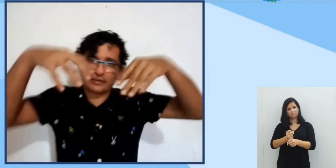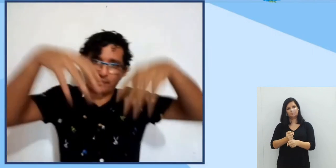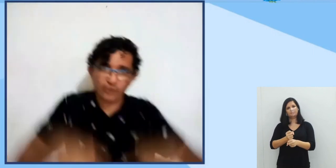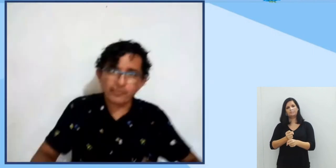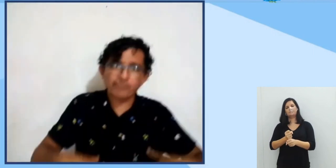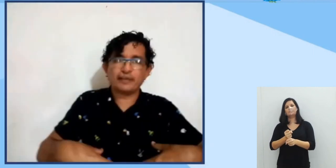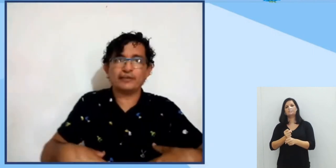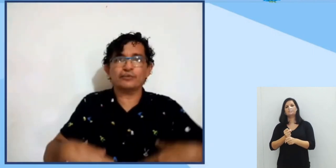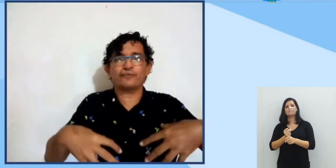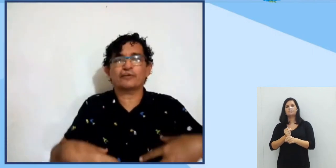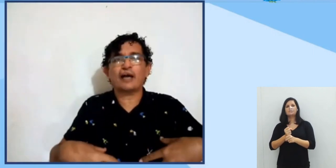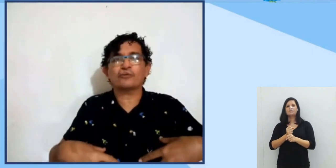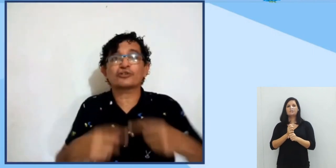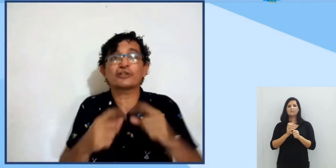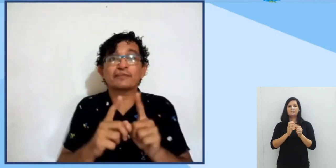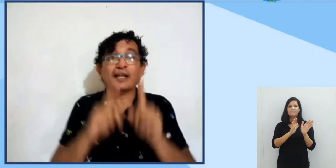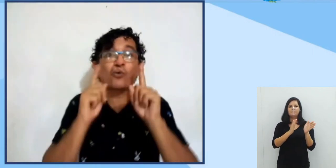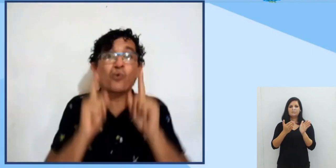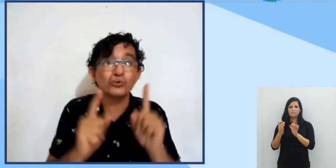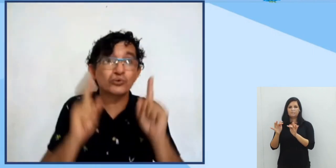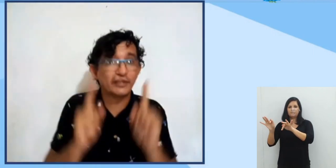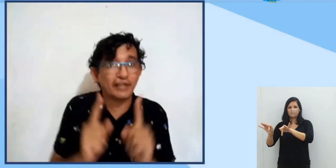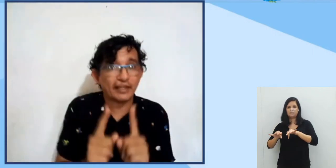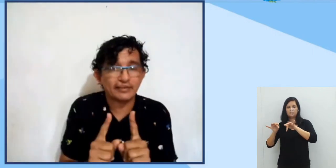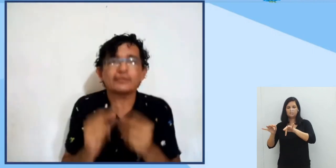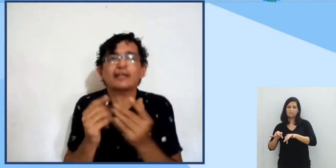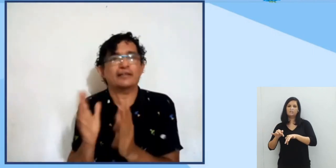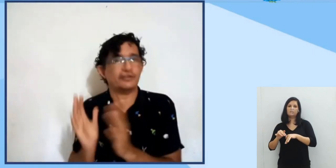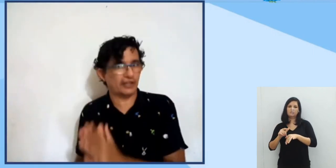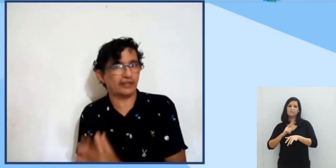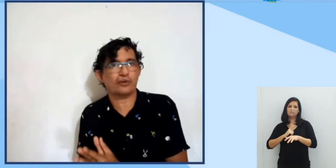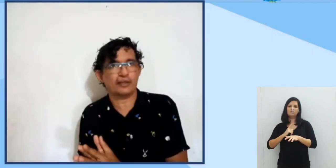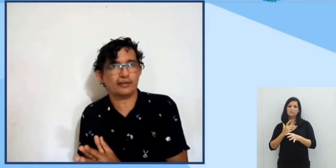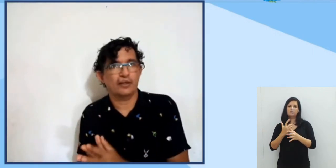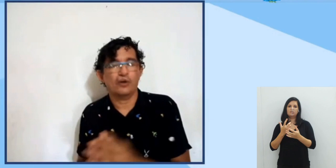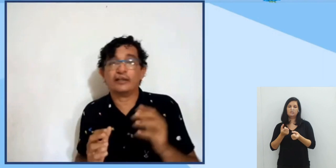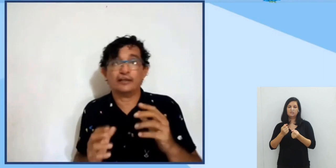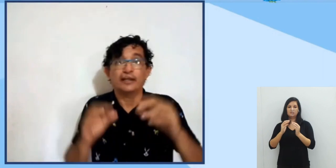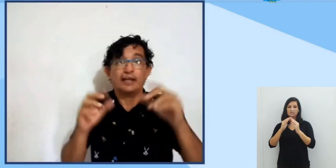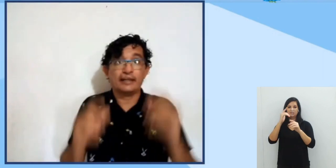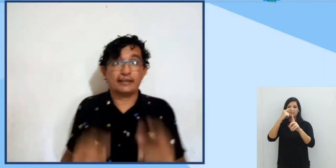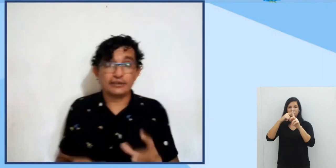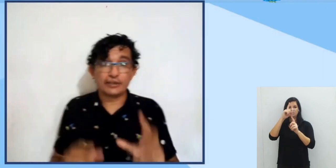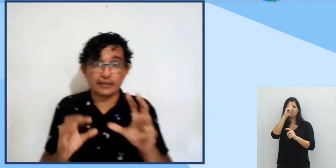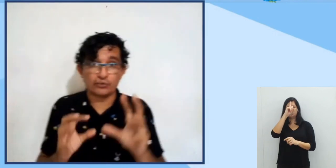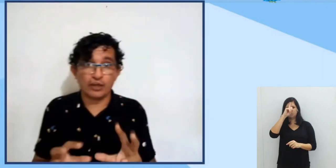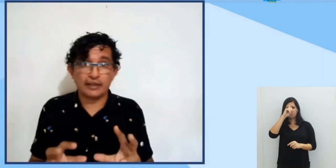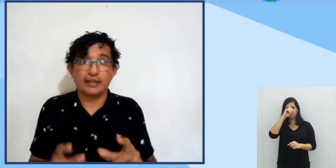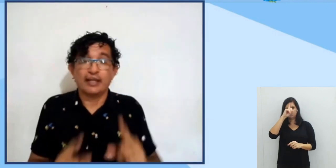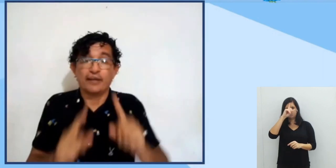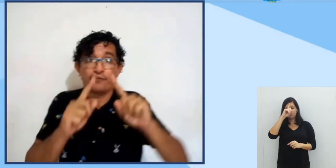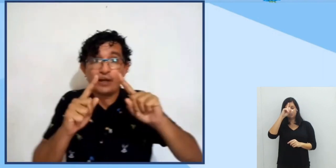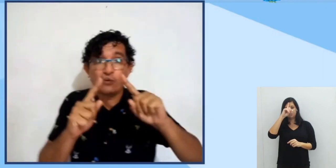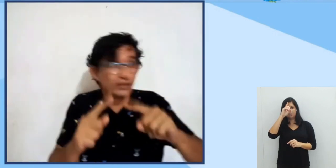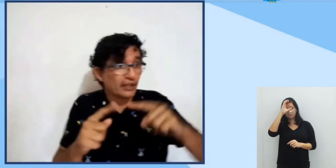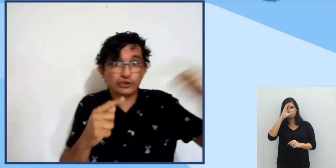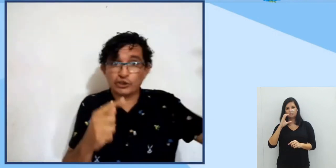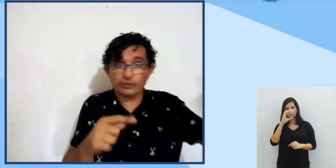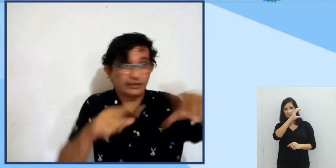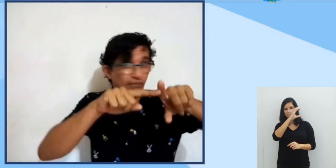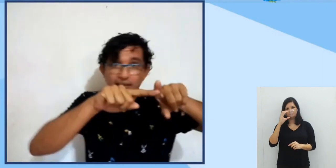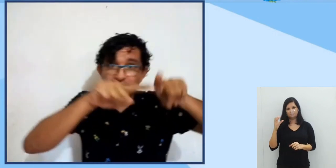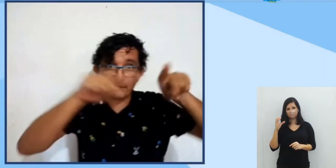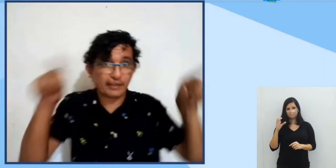E dentro desse próprio período feudal, nós temos a consolidação da Igreja Católica. Olha, a Igreja Católica foi a